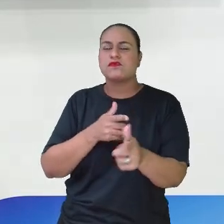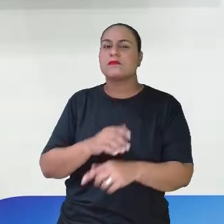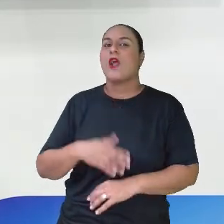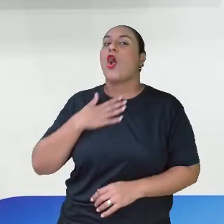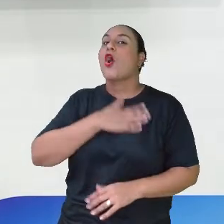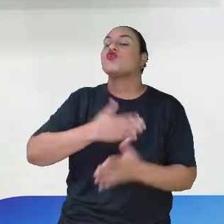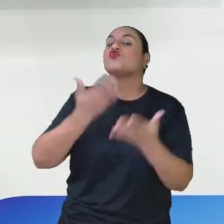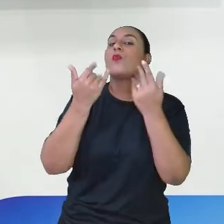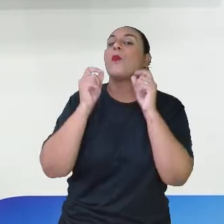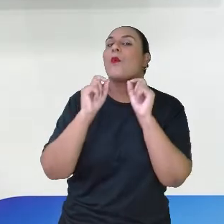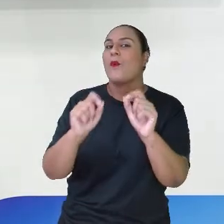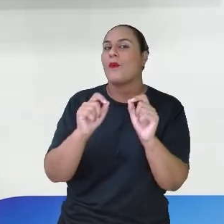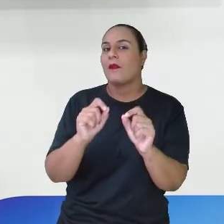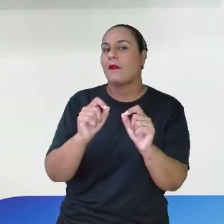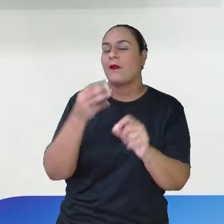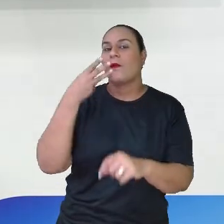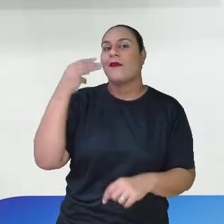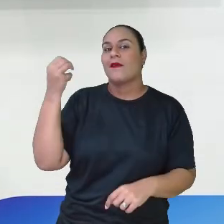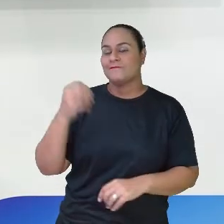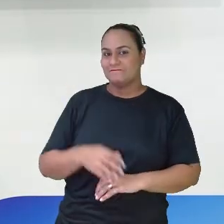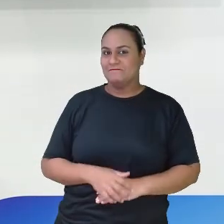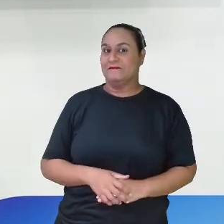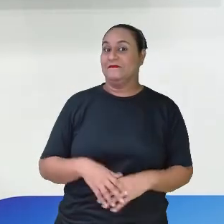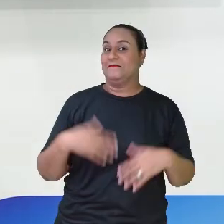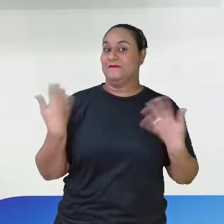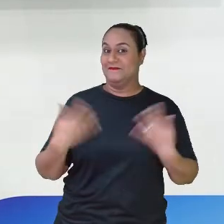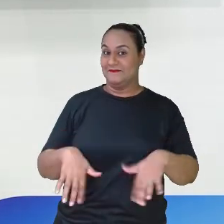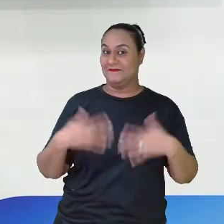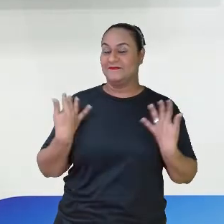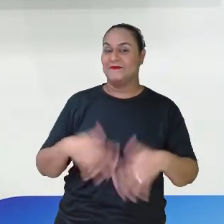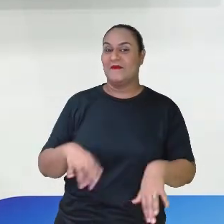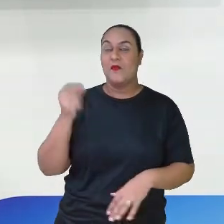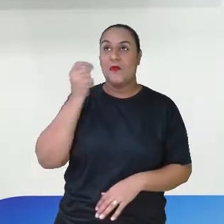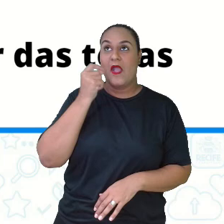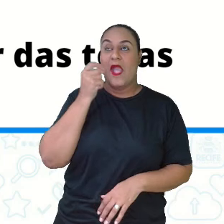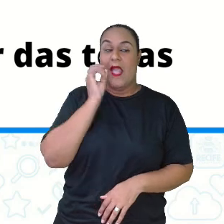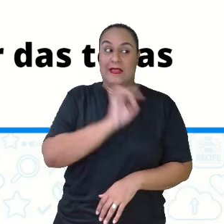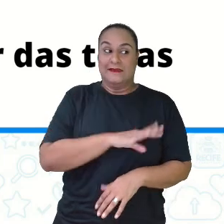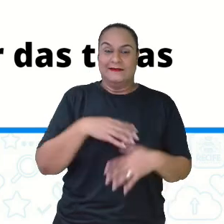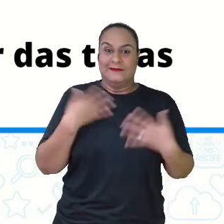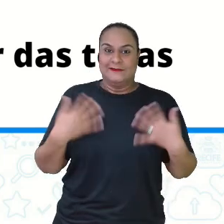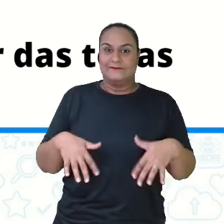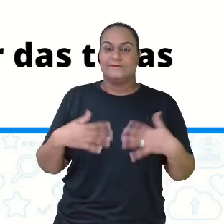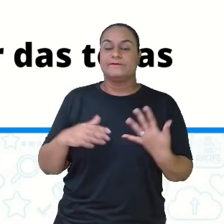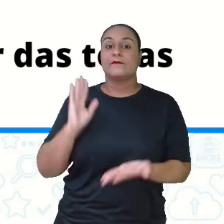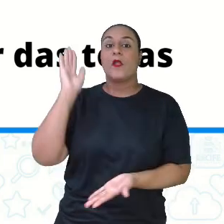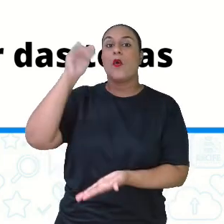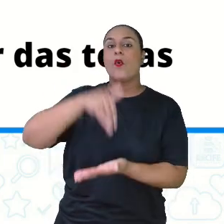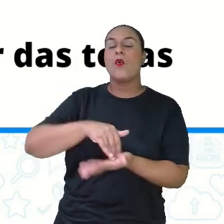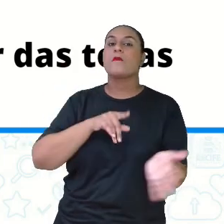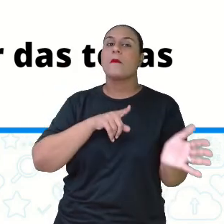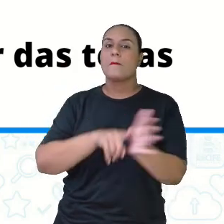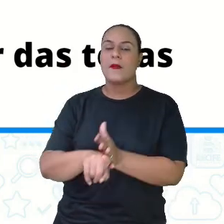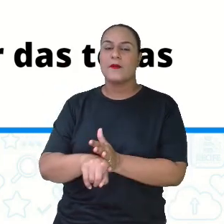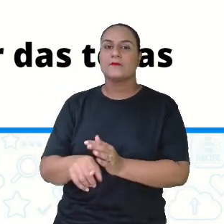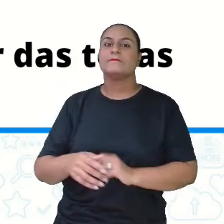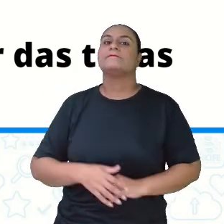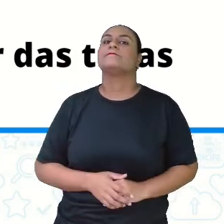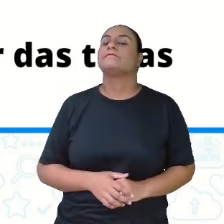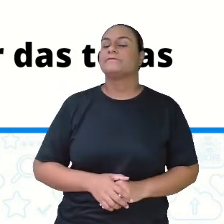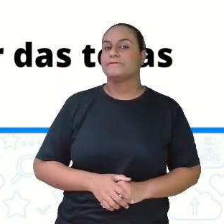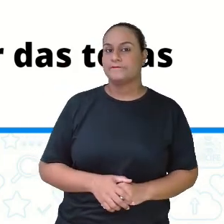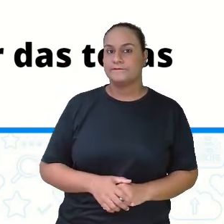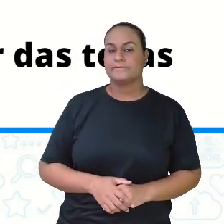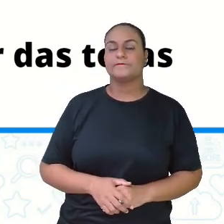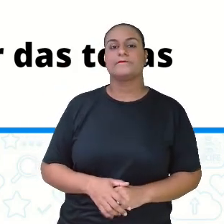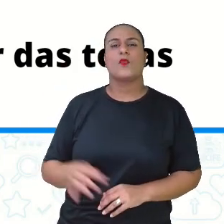hein? Você já sabe. Ameaçou todos os ratos. E aí, última perguntinha, tá, gente? Por